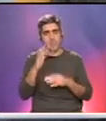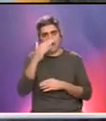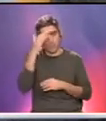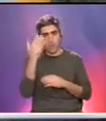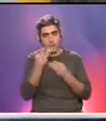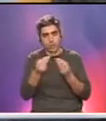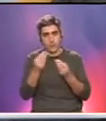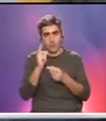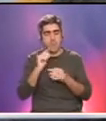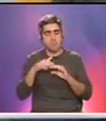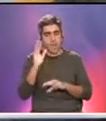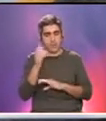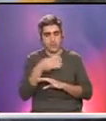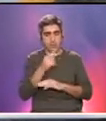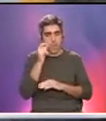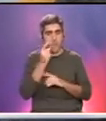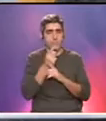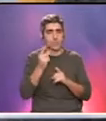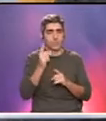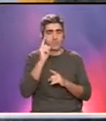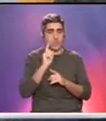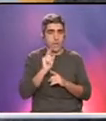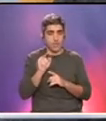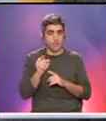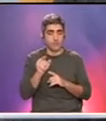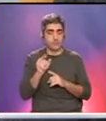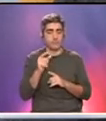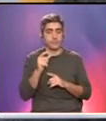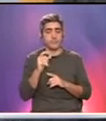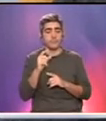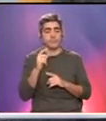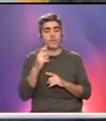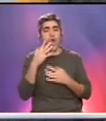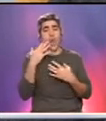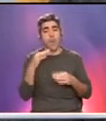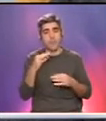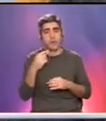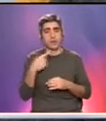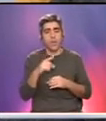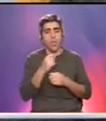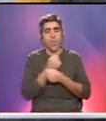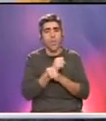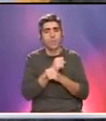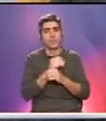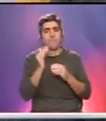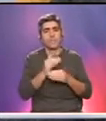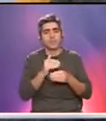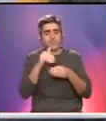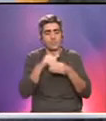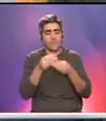resolvidos. Porquê? Porque as mulheres... Primeiro, normalmente têm o osso menos denso, mais